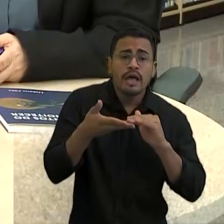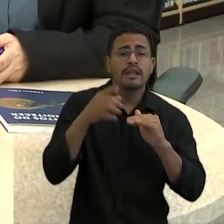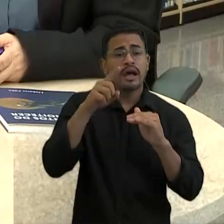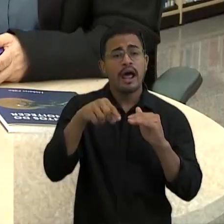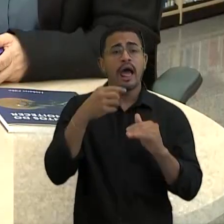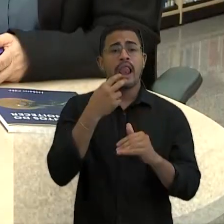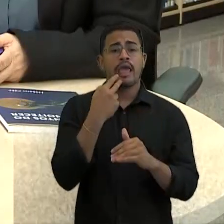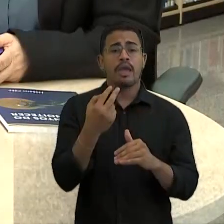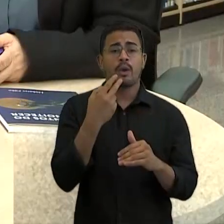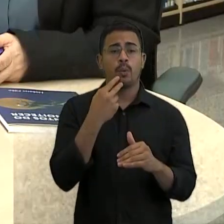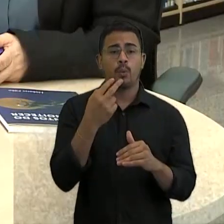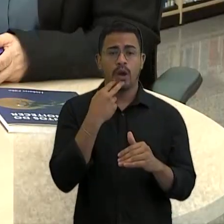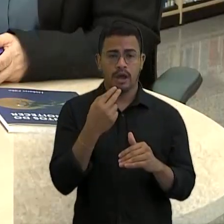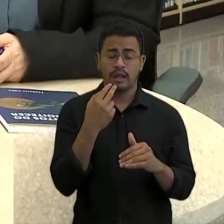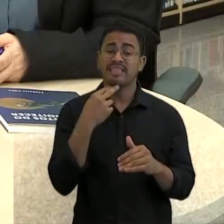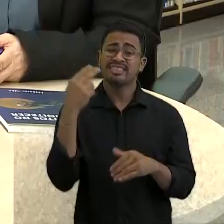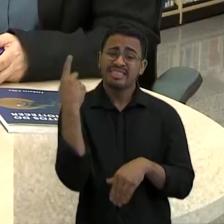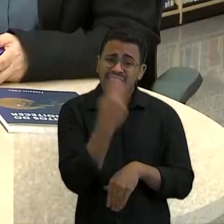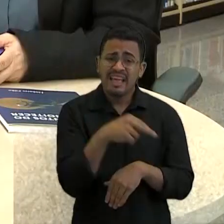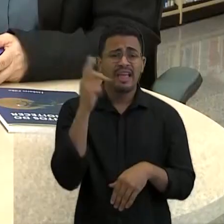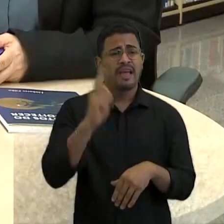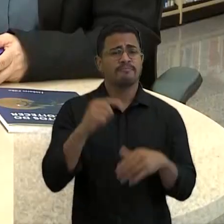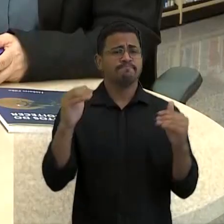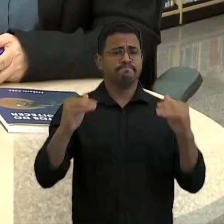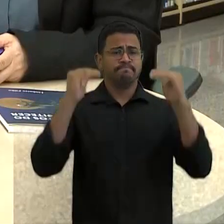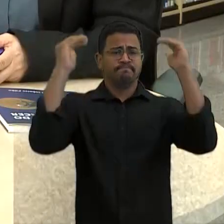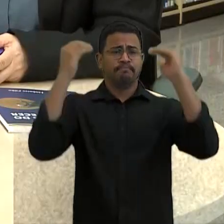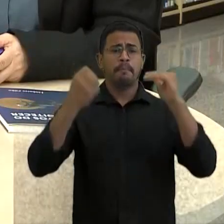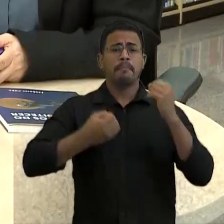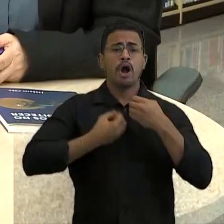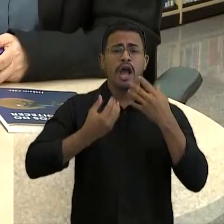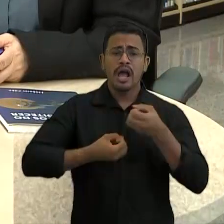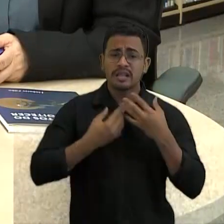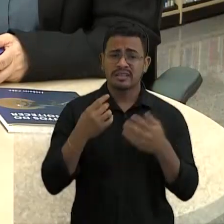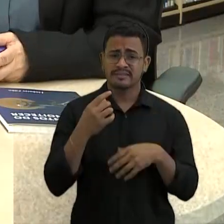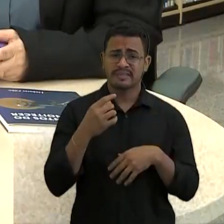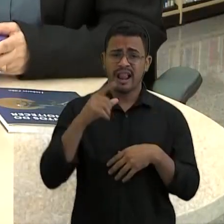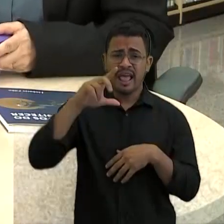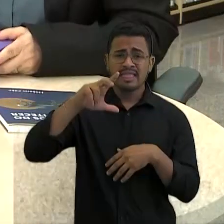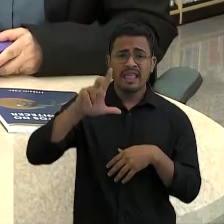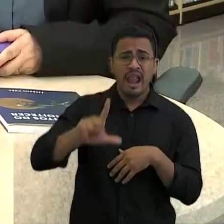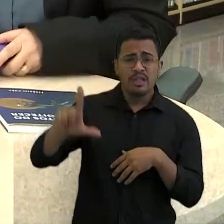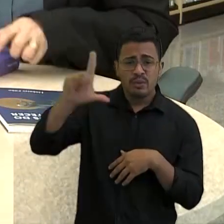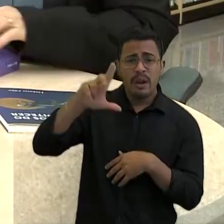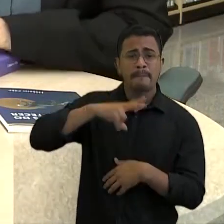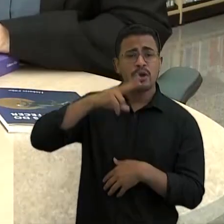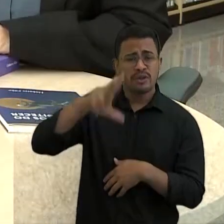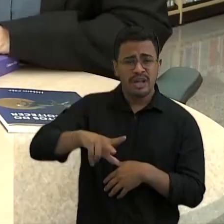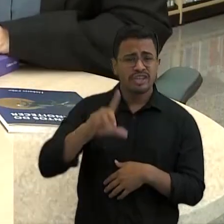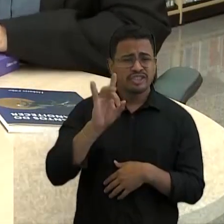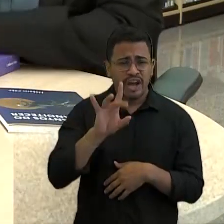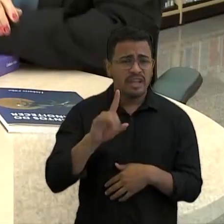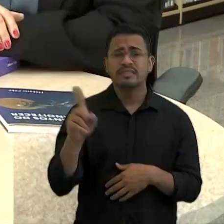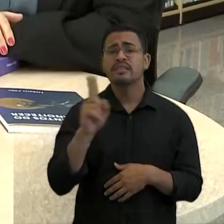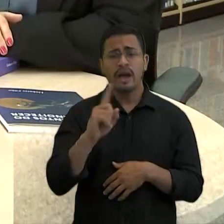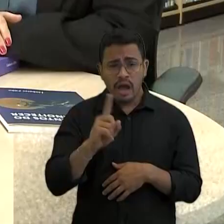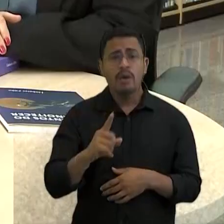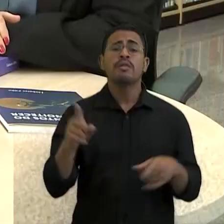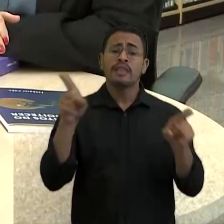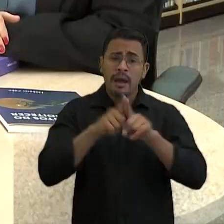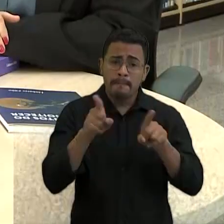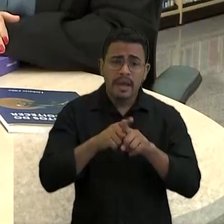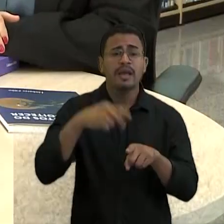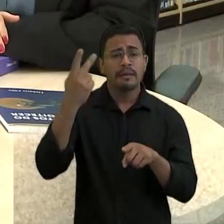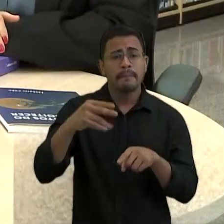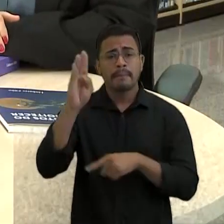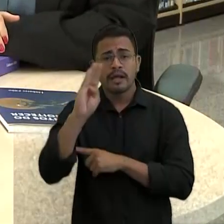Então, ele é um grande poeta, não só da literatura portuguesa, mas também da brasileira, porque